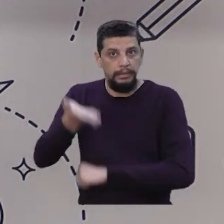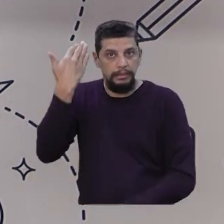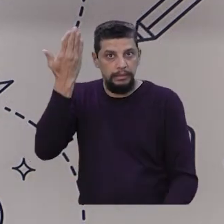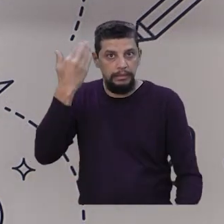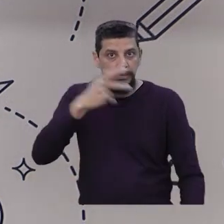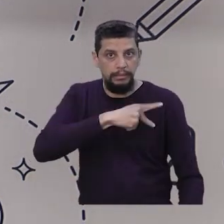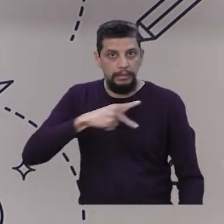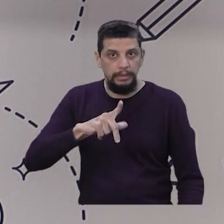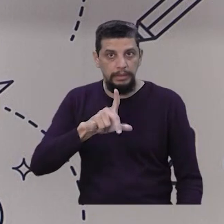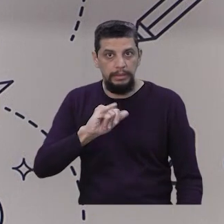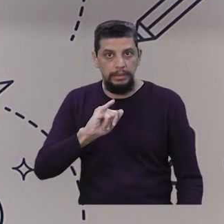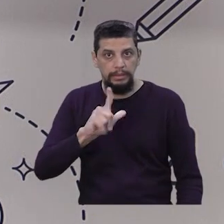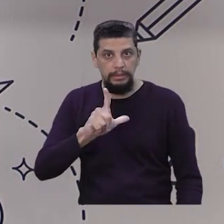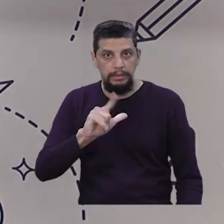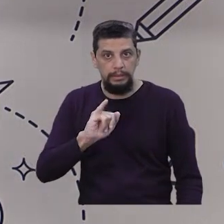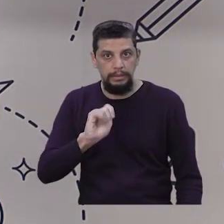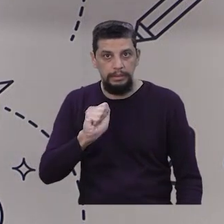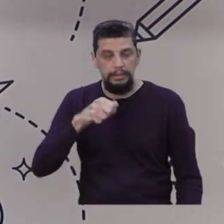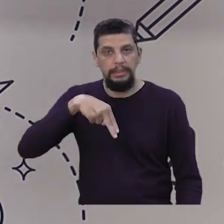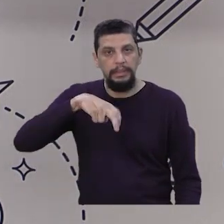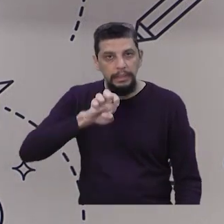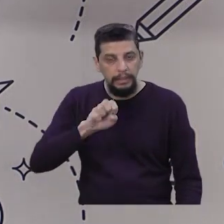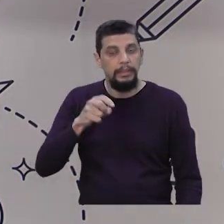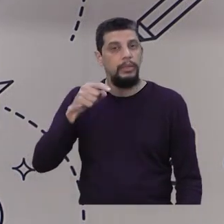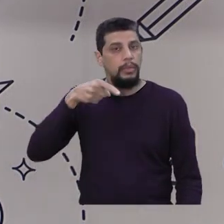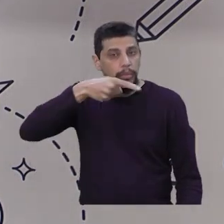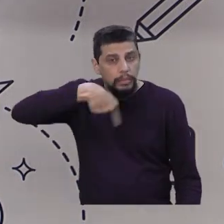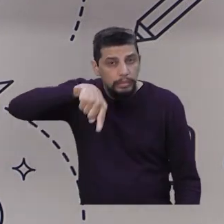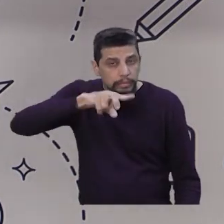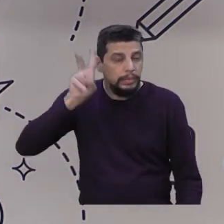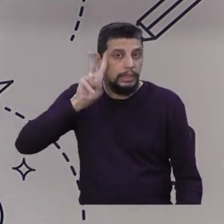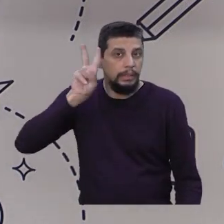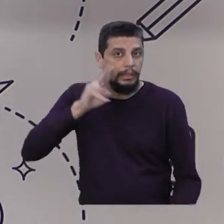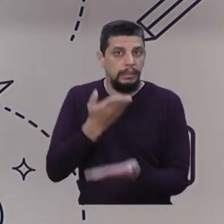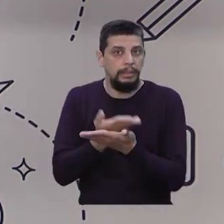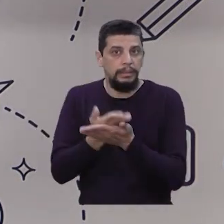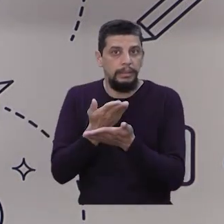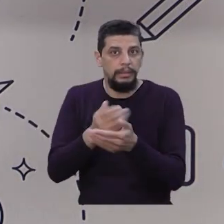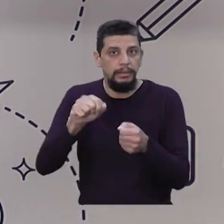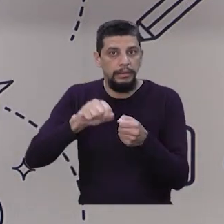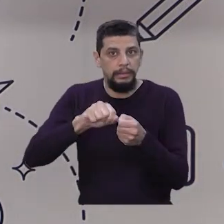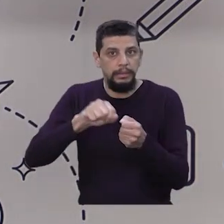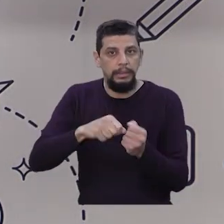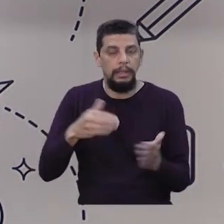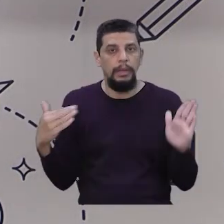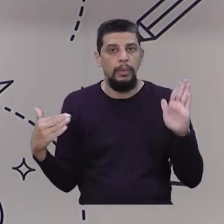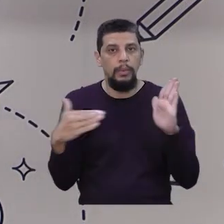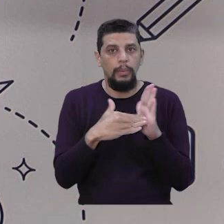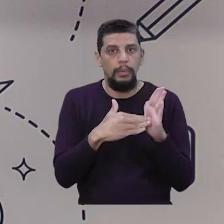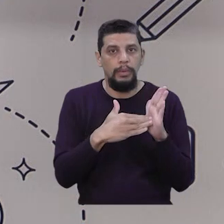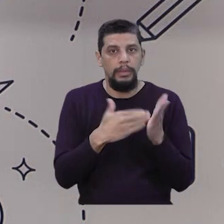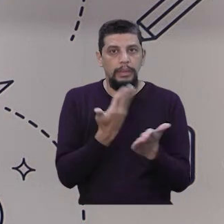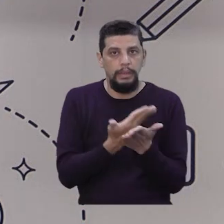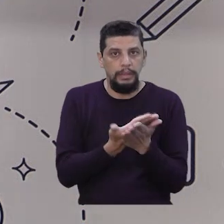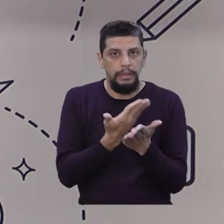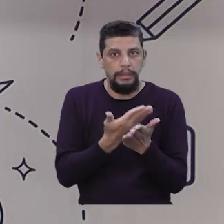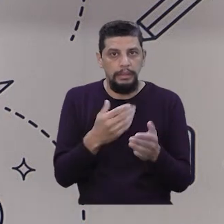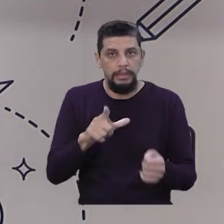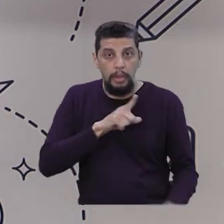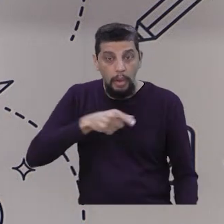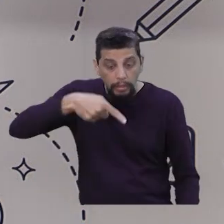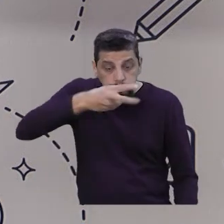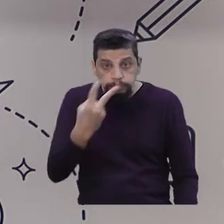a professora Liliane já nos contou aí, a gente está lembrando das aulas que nós fizemos da última aula, onde nós fomos